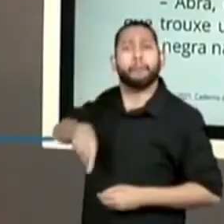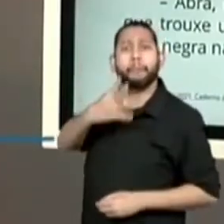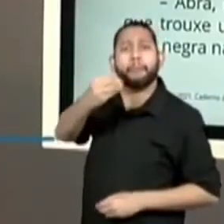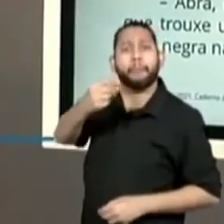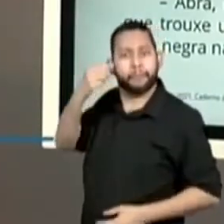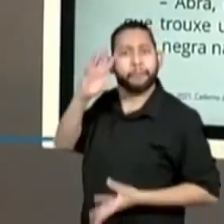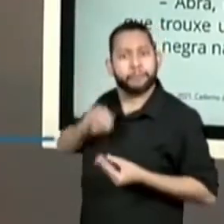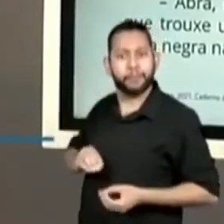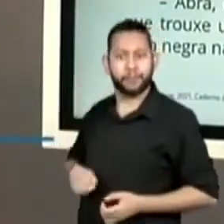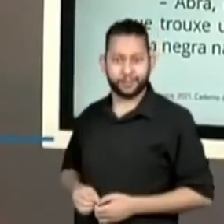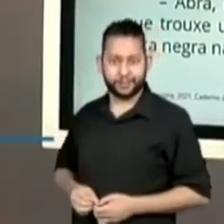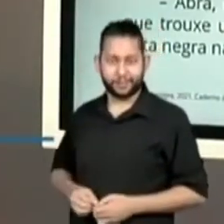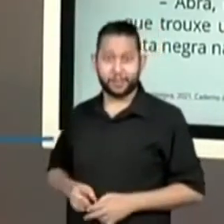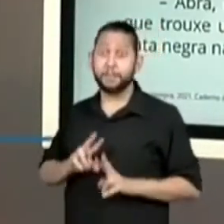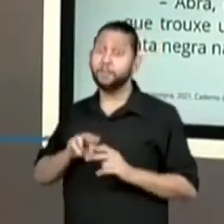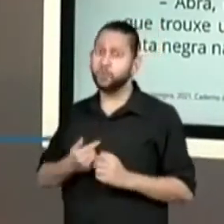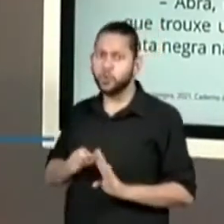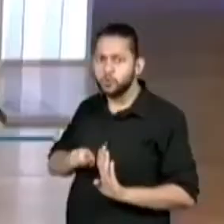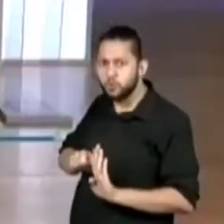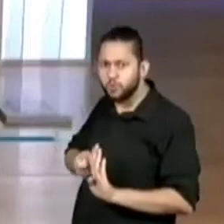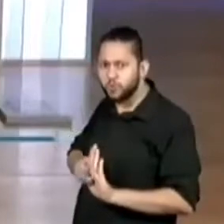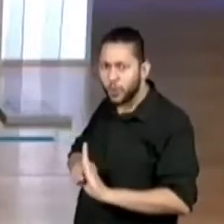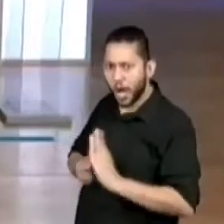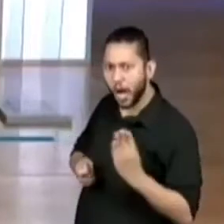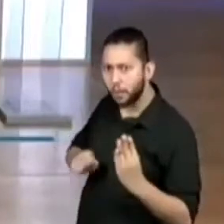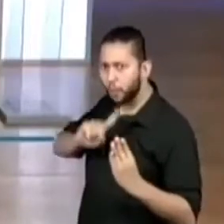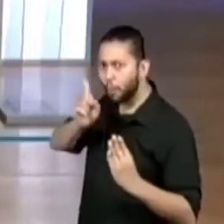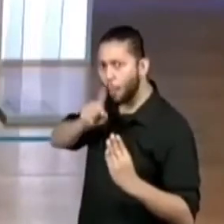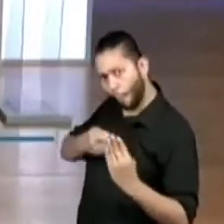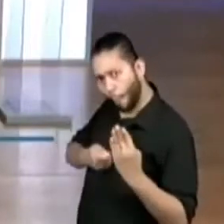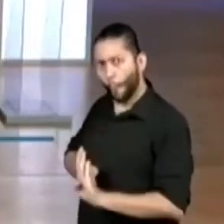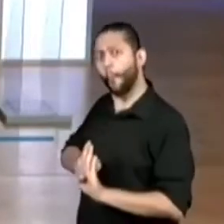E mantiveram a porta fechada.